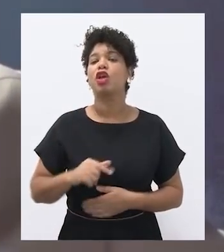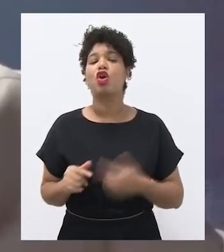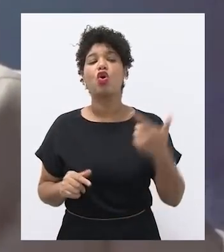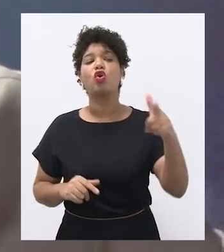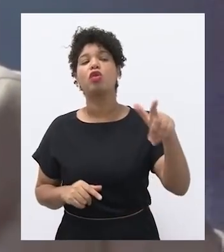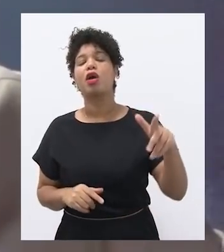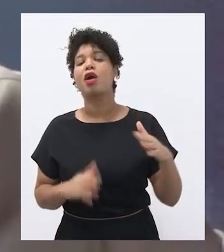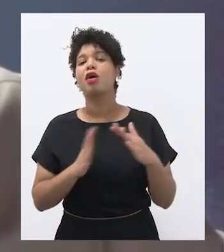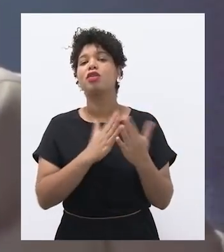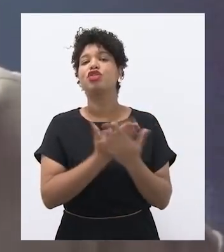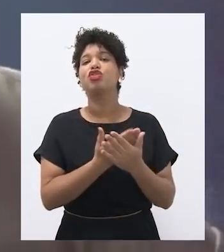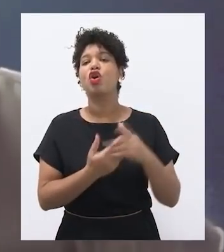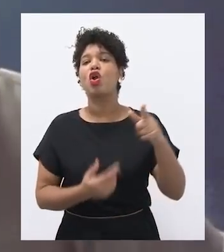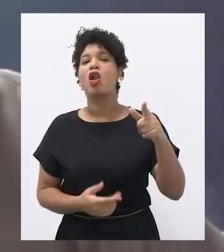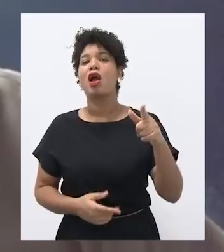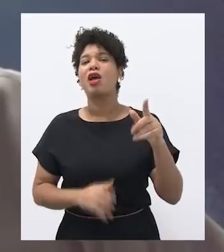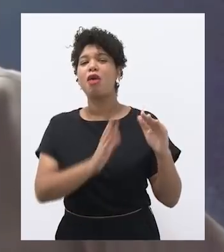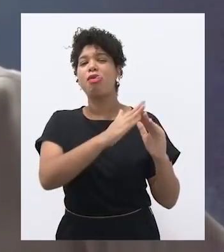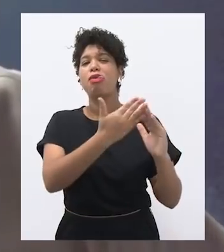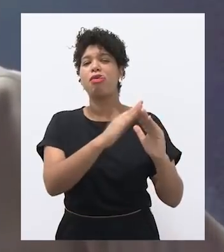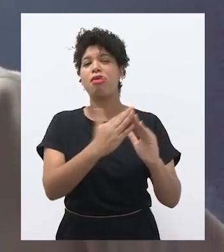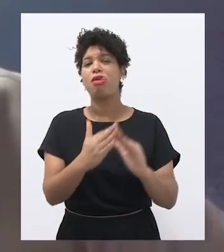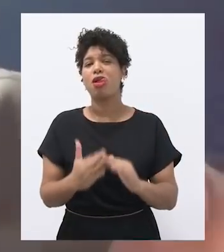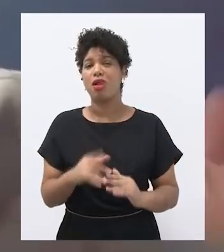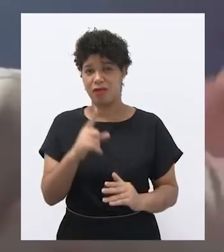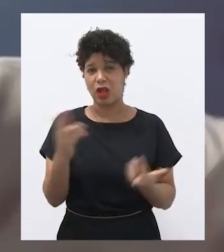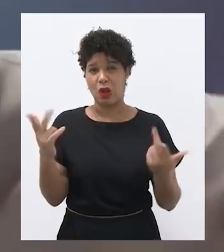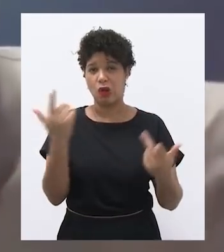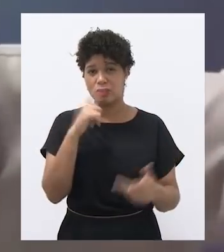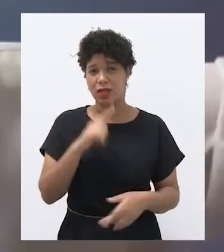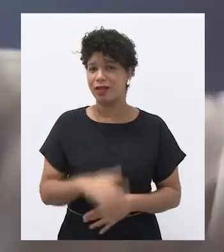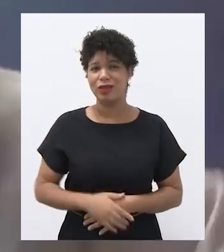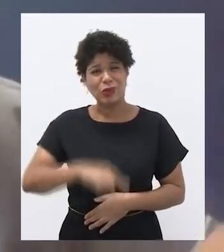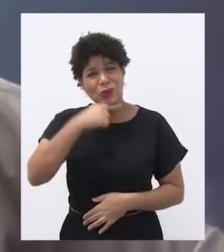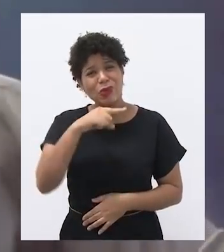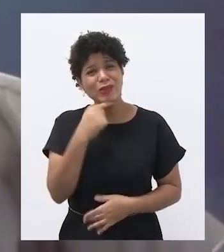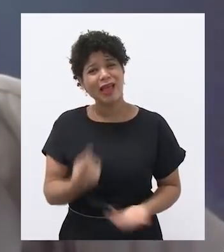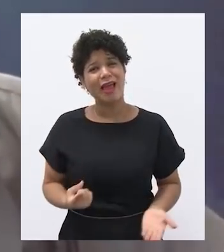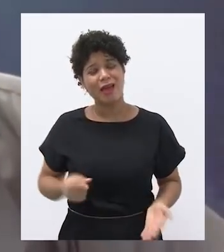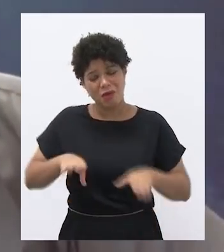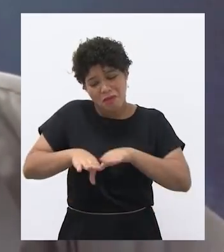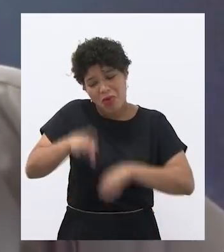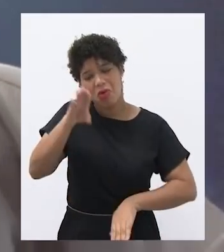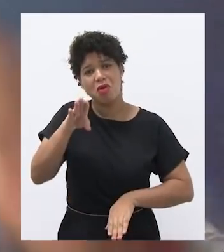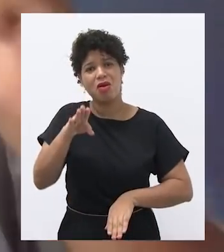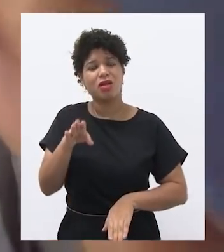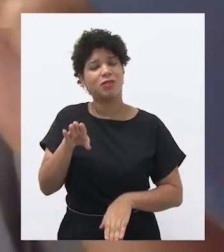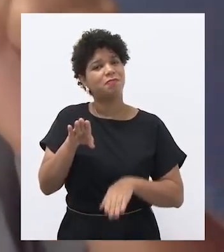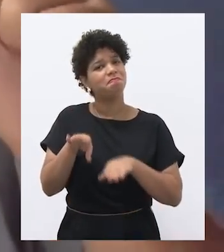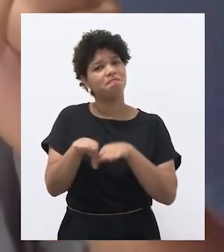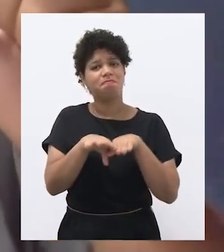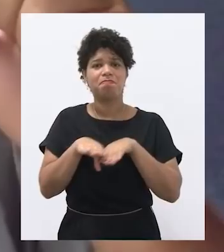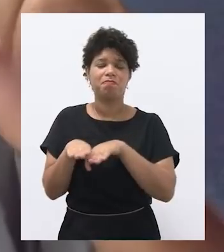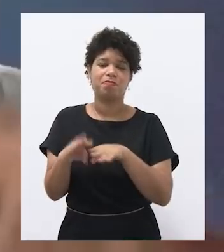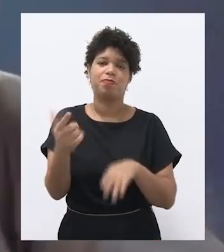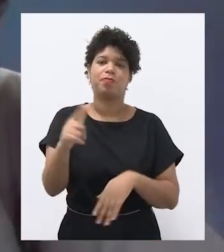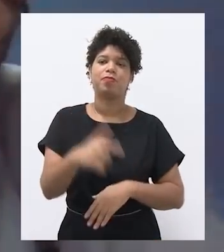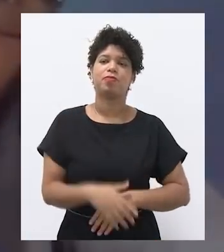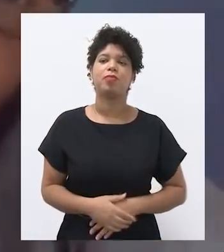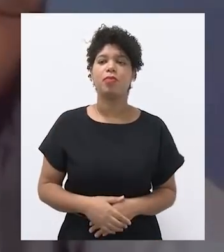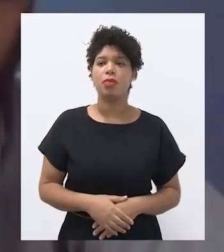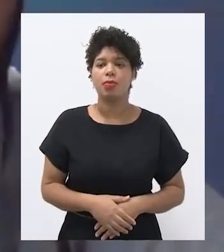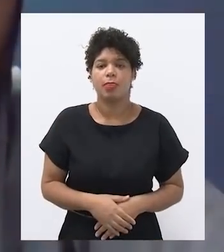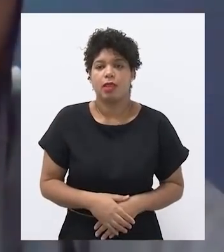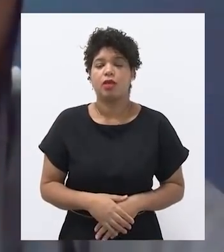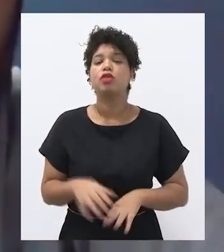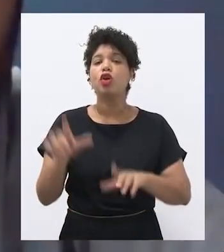escola lá na periferia, lá no fundão. Que são realidades completamente diferentes, em que só o professor, os